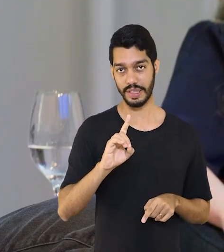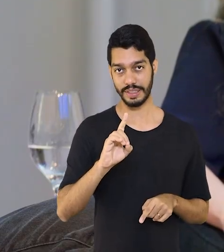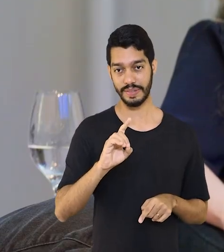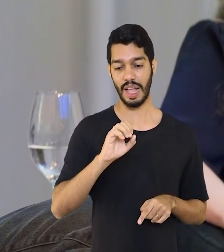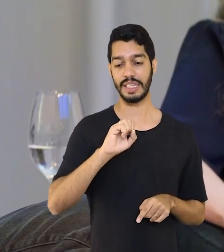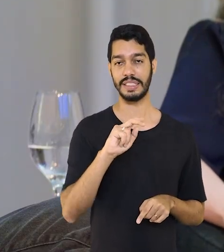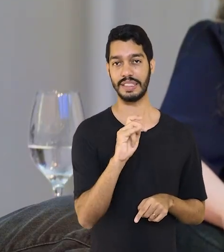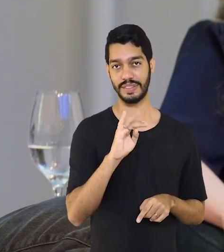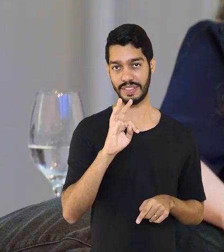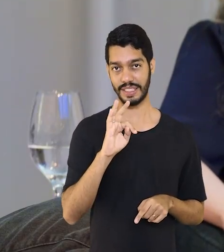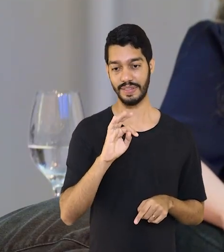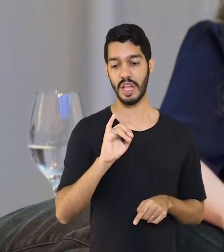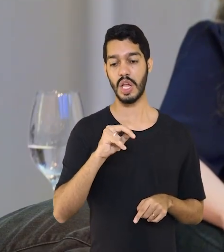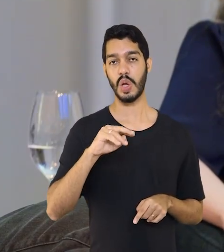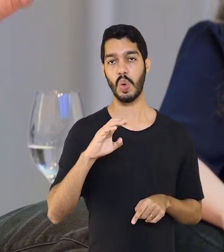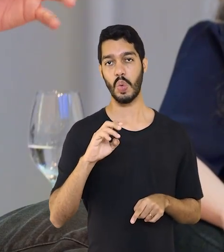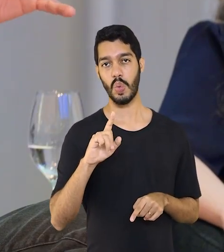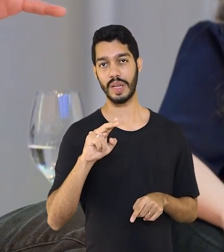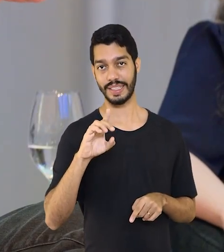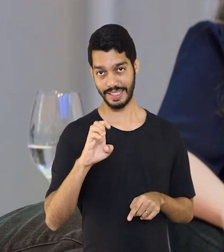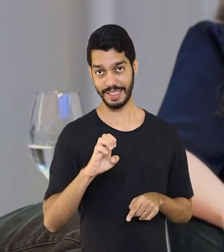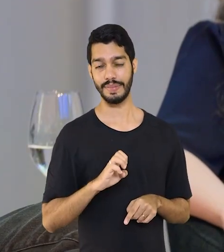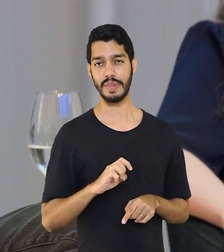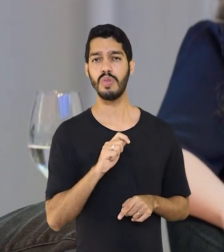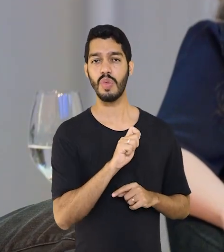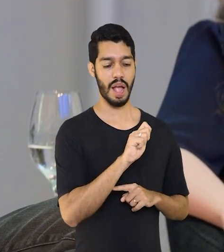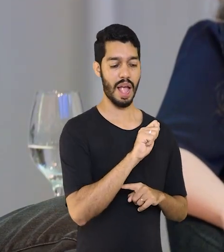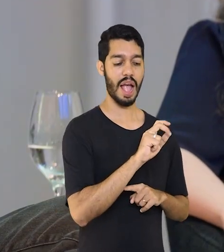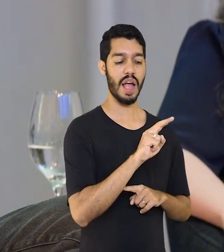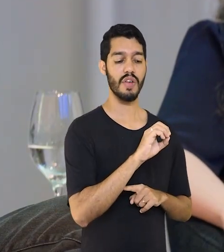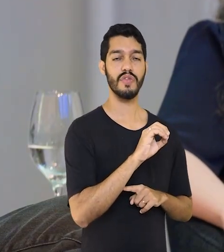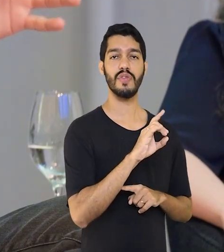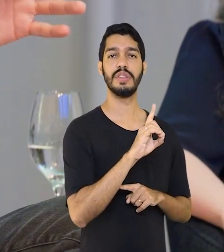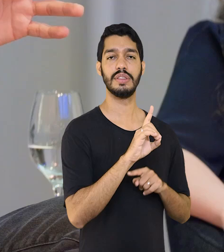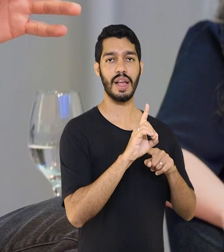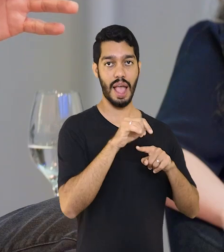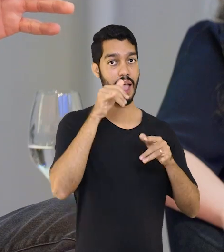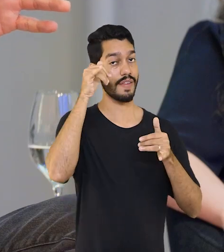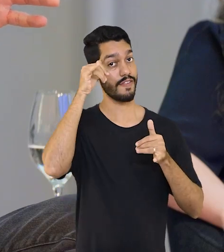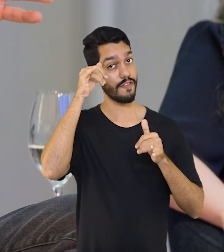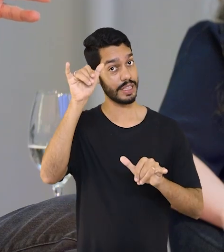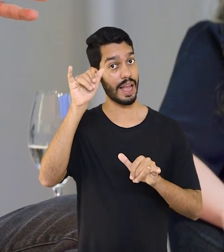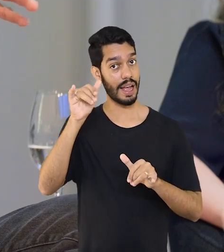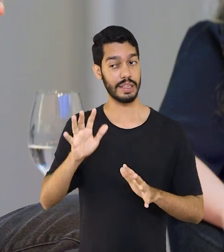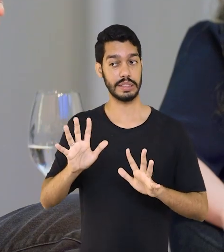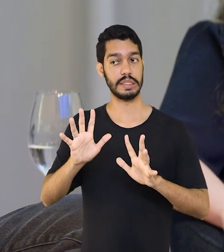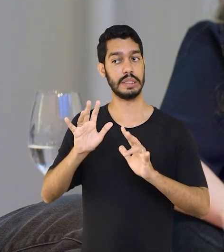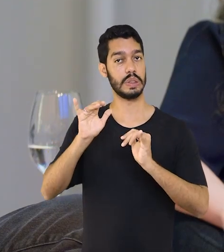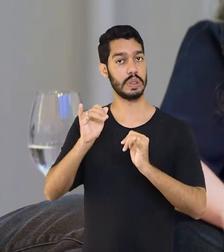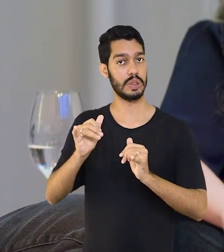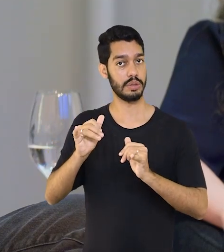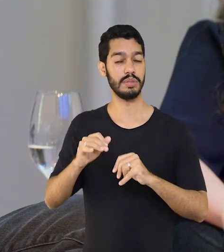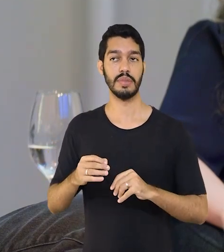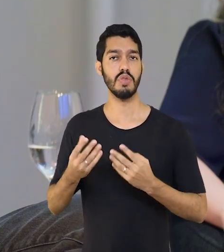Shift, Improve. Bonito em inglês, o que significa isso? Então, a parte do avoid é de evitar, então a gente deve